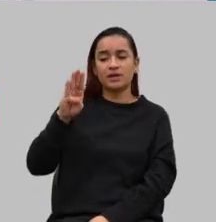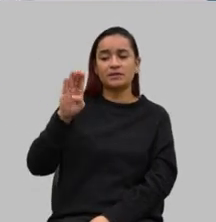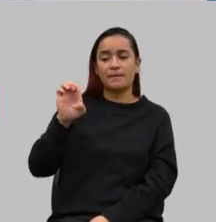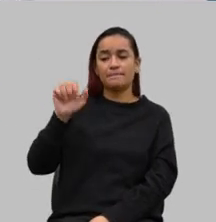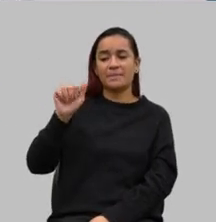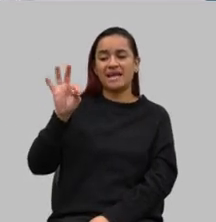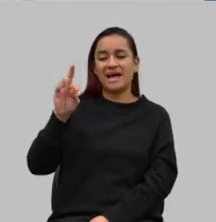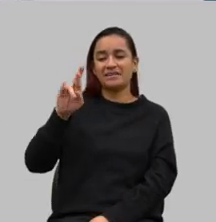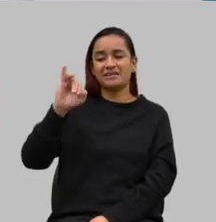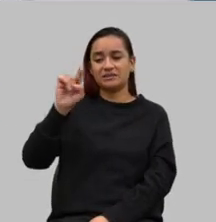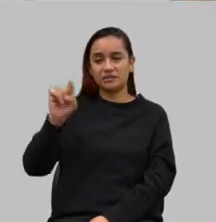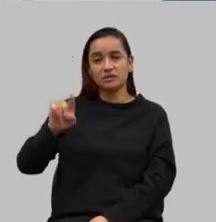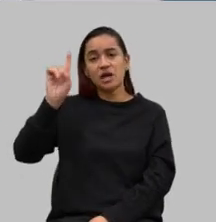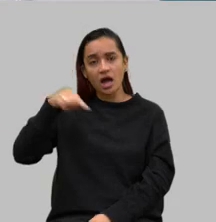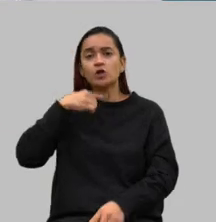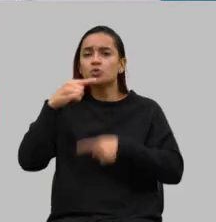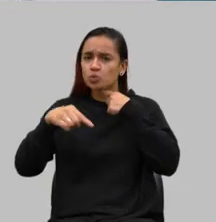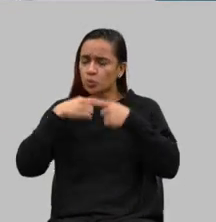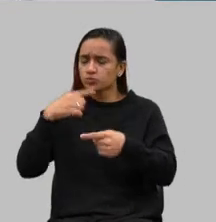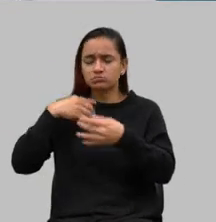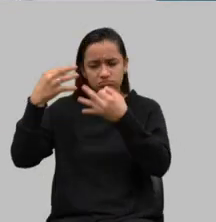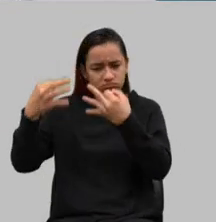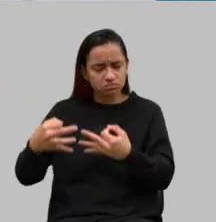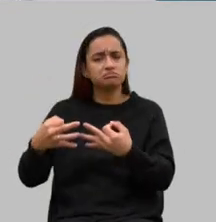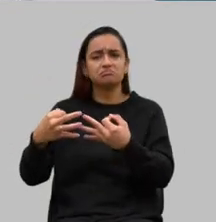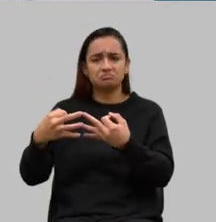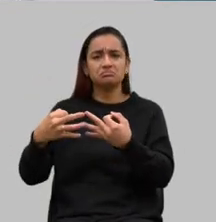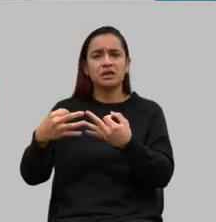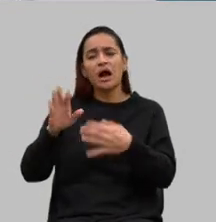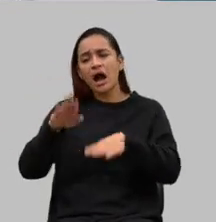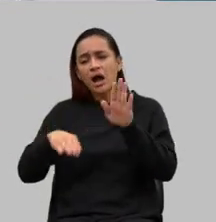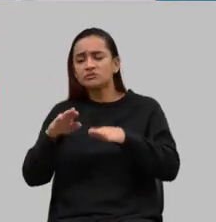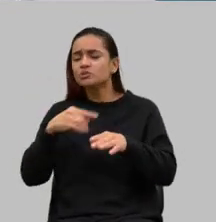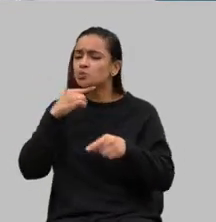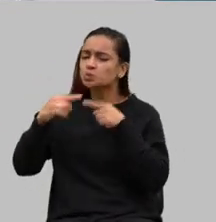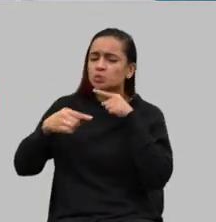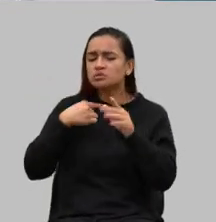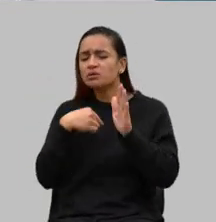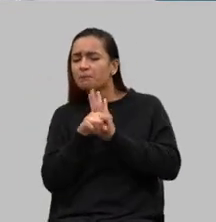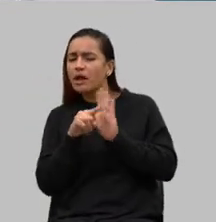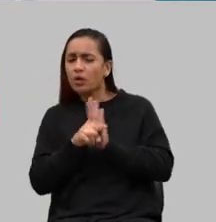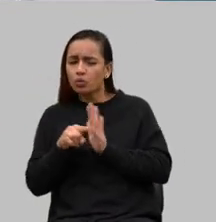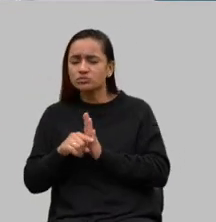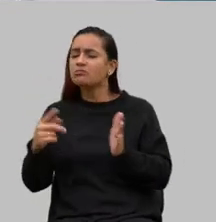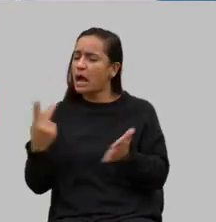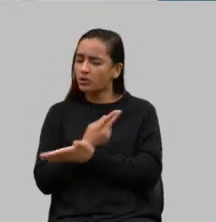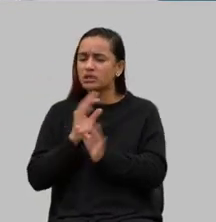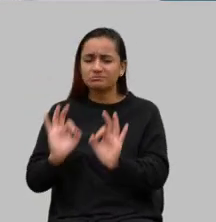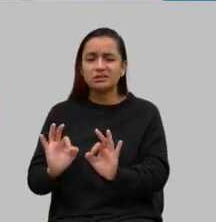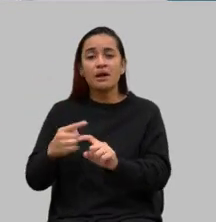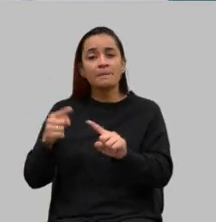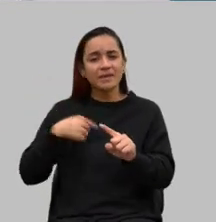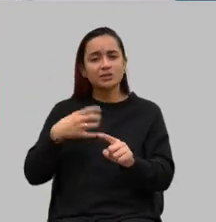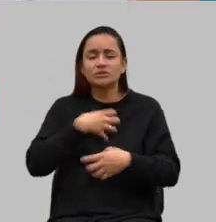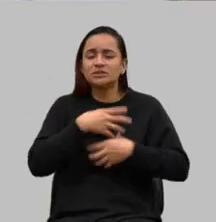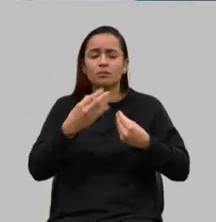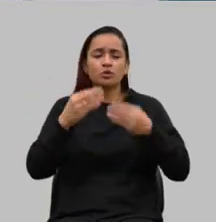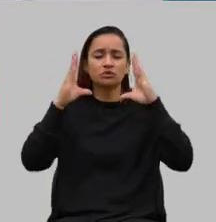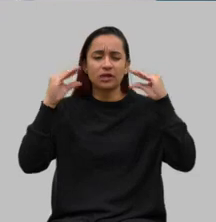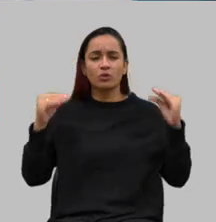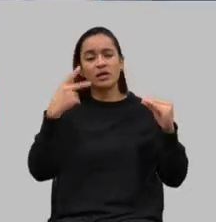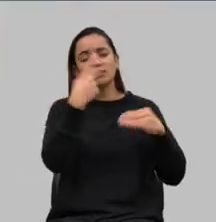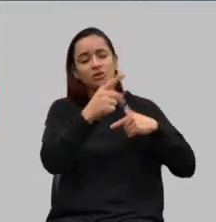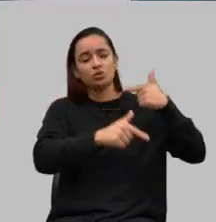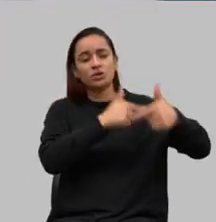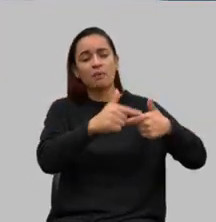legítimas são dúvidas e questionamentos eh que surgem eh mas eu tenho muita tranquilidade no trabalho que vocês desempenhem então